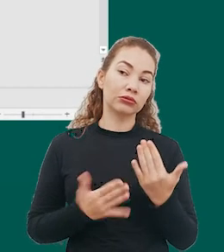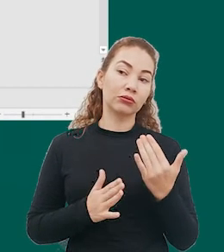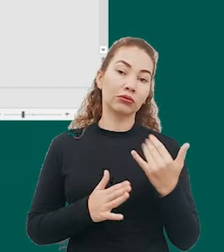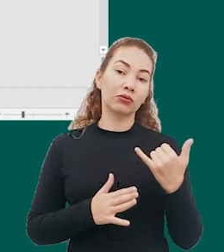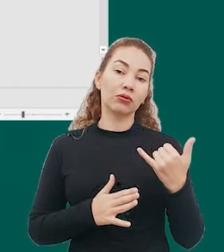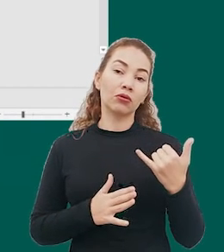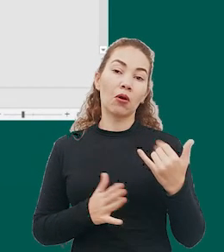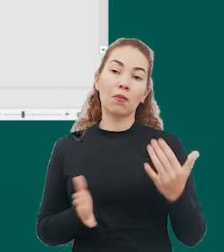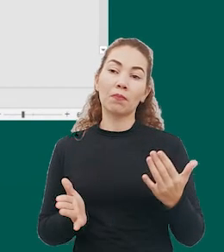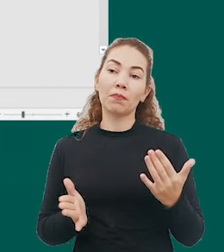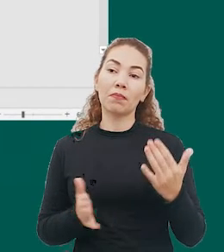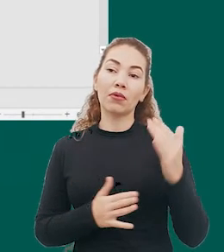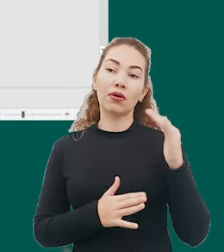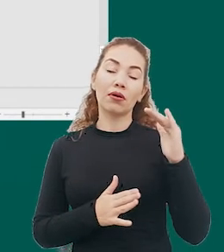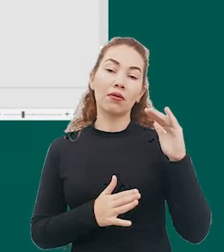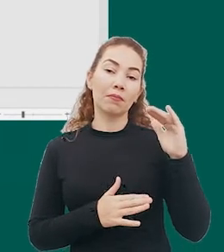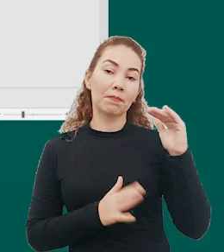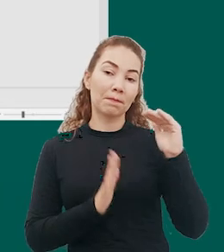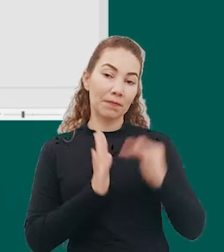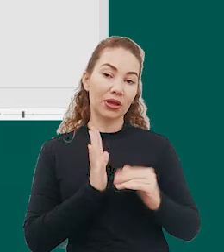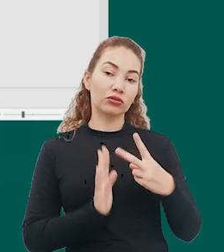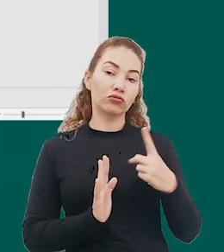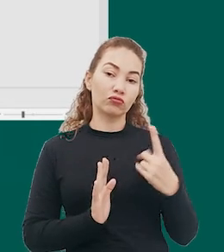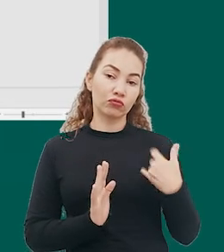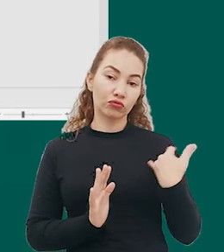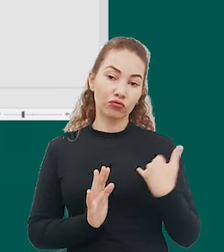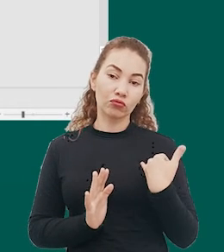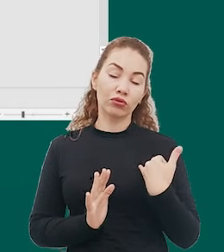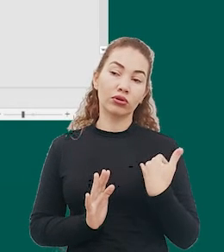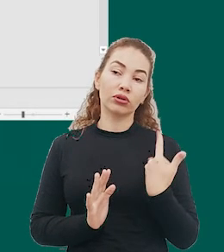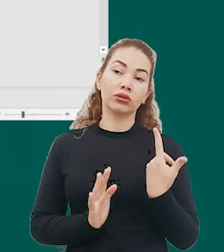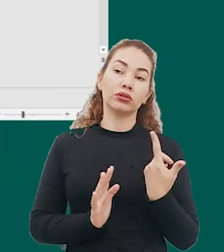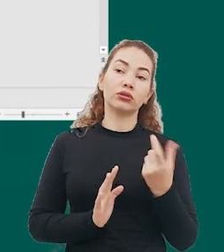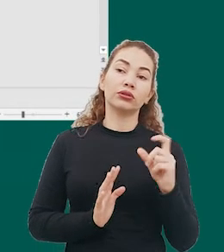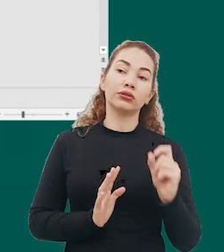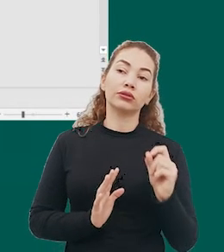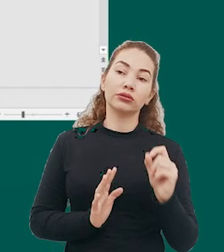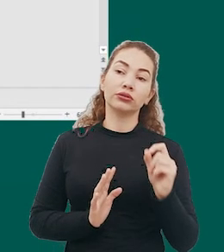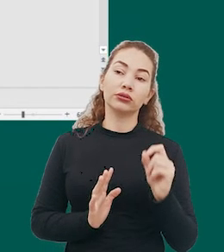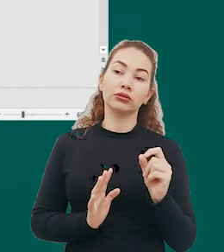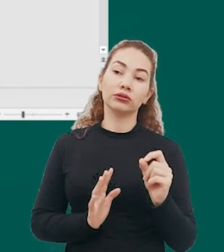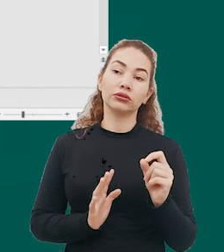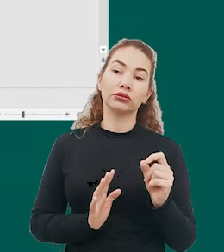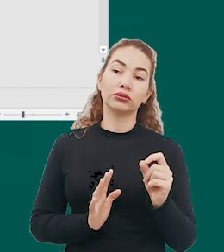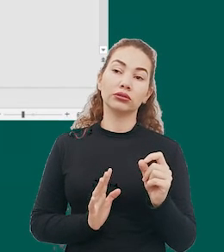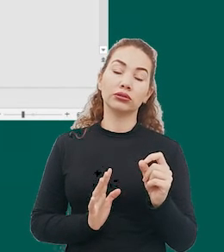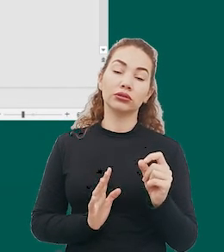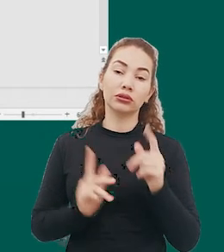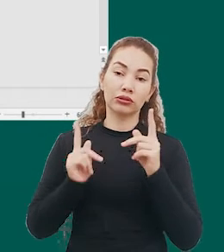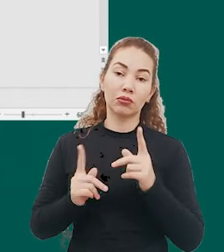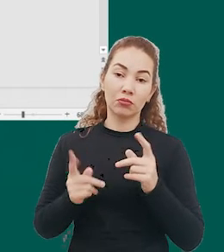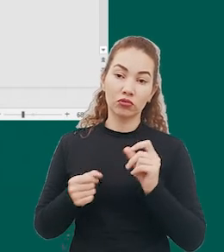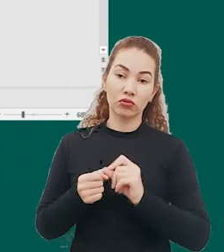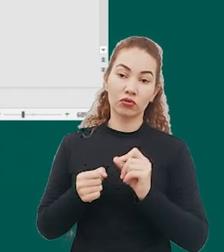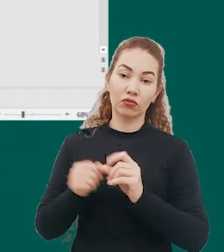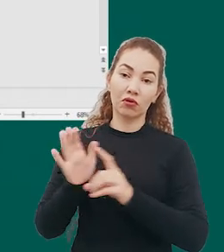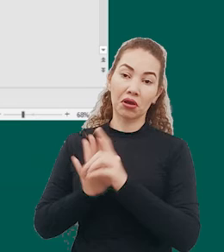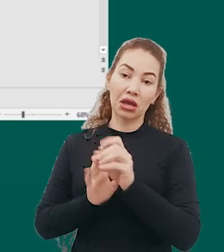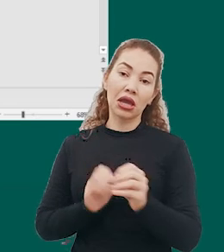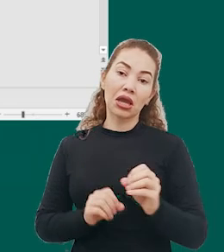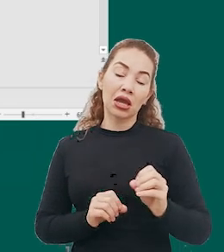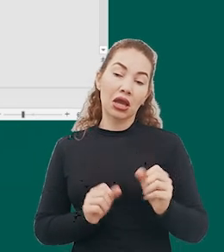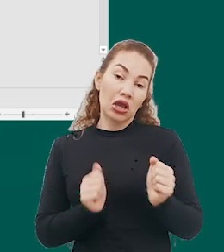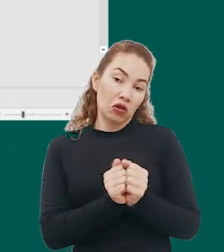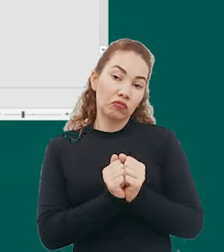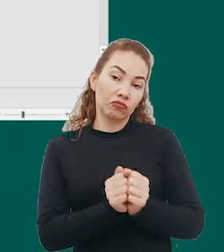Menor pobre de 21 anos, que o declarante ele cria, o eduque, né?